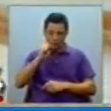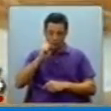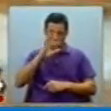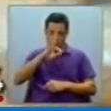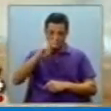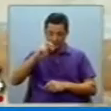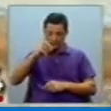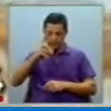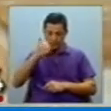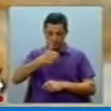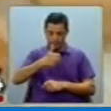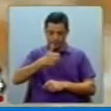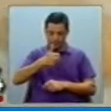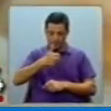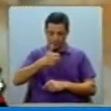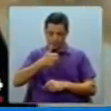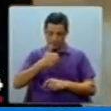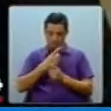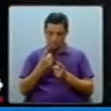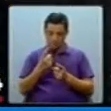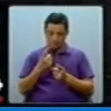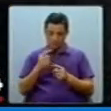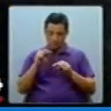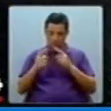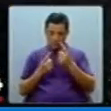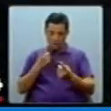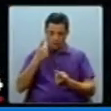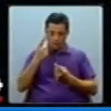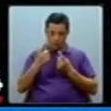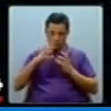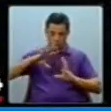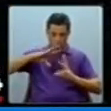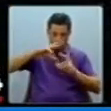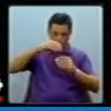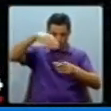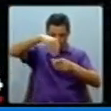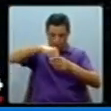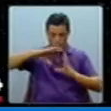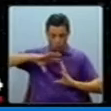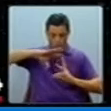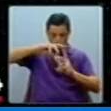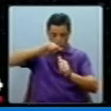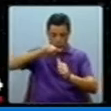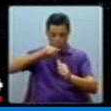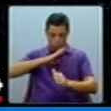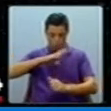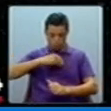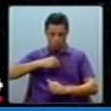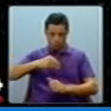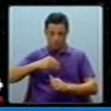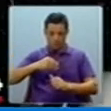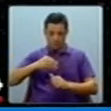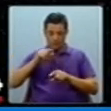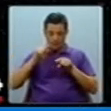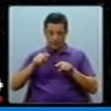GJ436b e é autenticamente um mundo dentro do mundo. Nós sabemos, quando olhamos para Urano e Neptuno, por exemplo, que são planetas